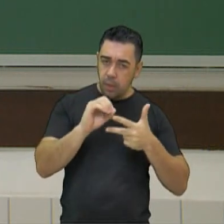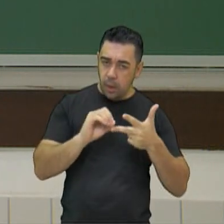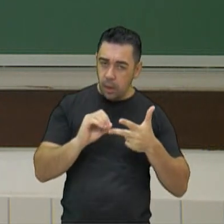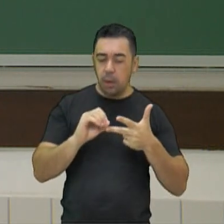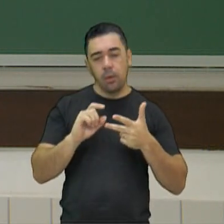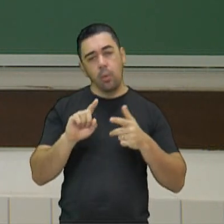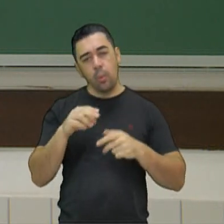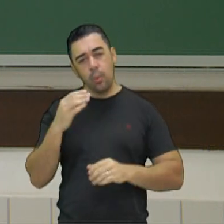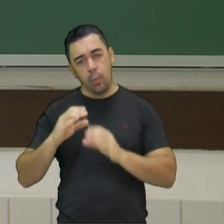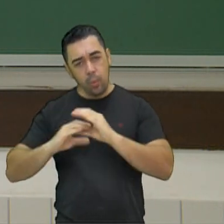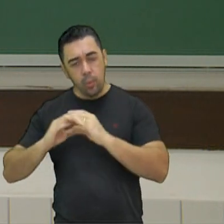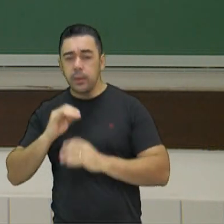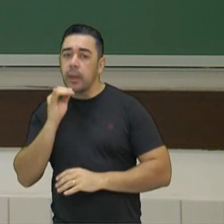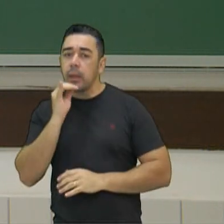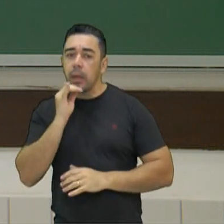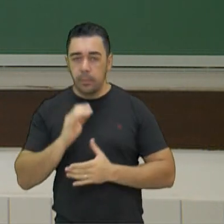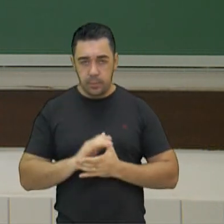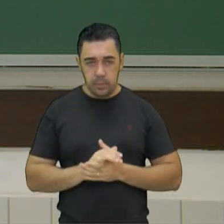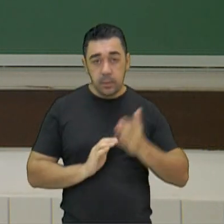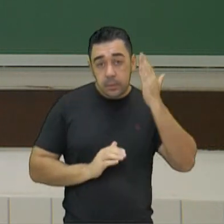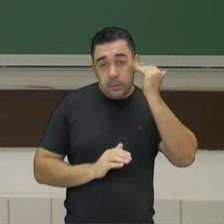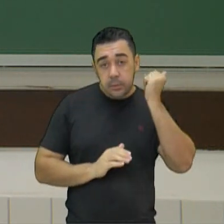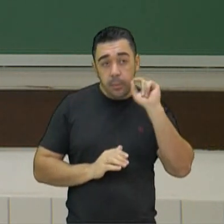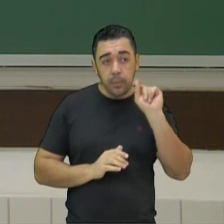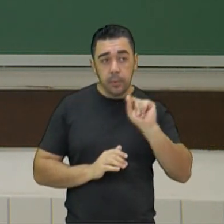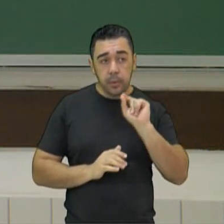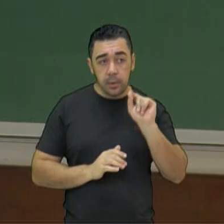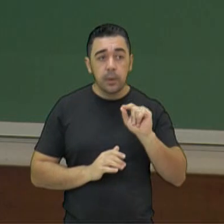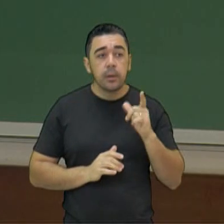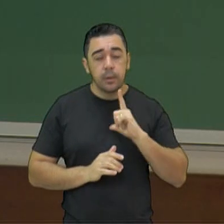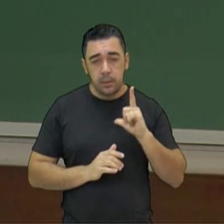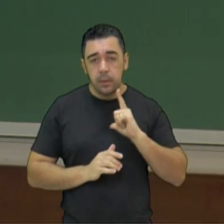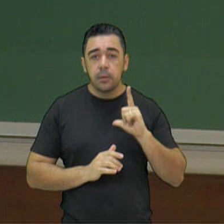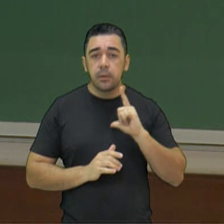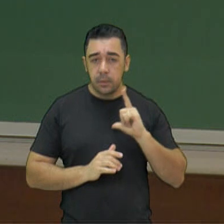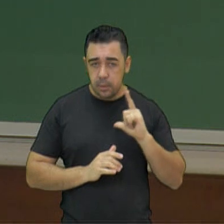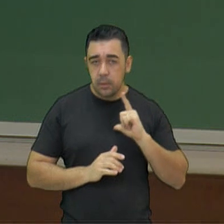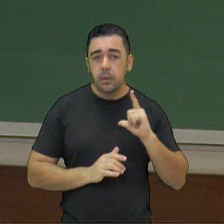prova. Então, por exemplo, a gente sabe que vai ter parte